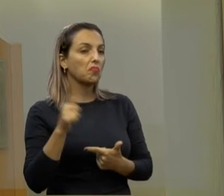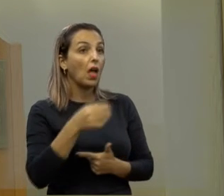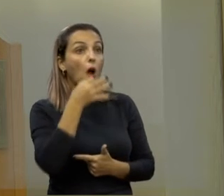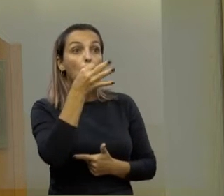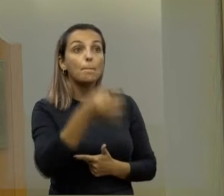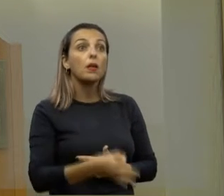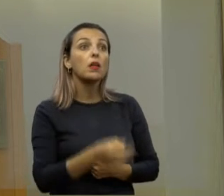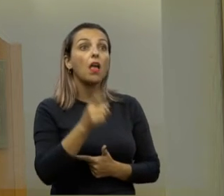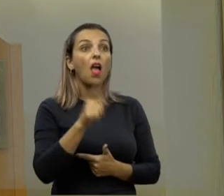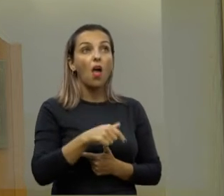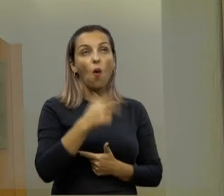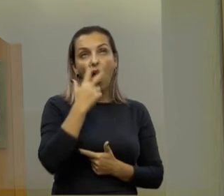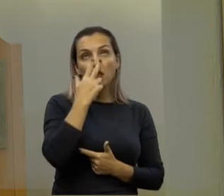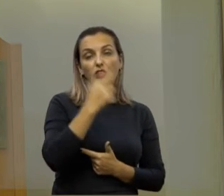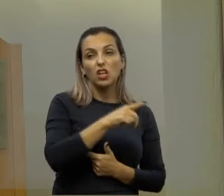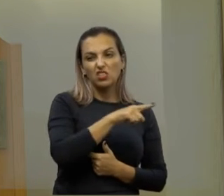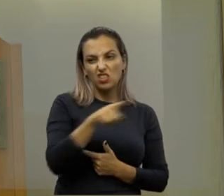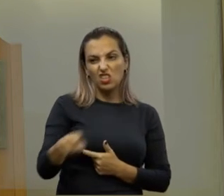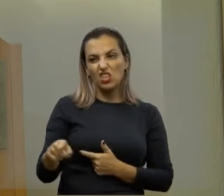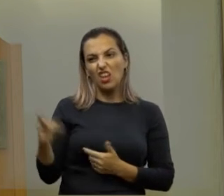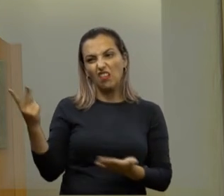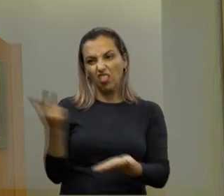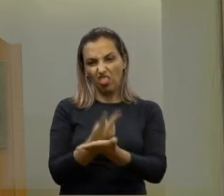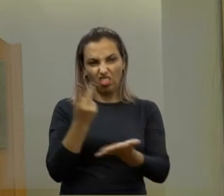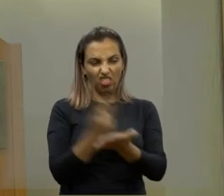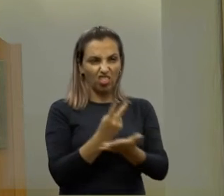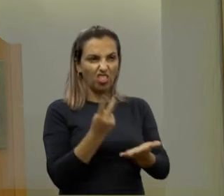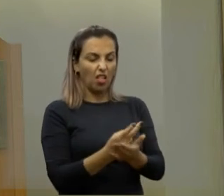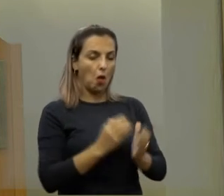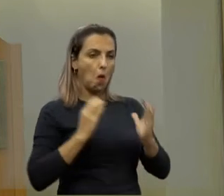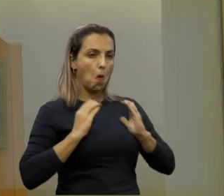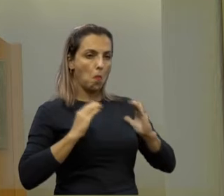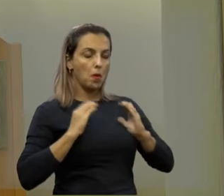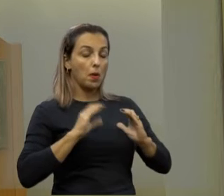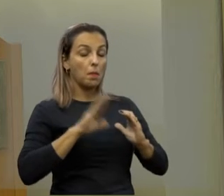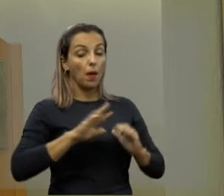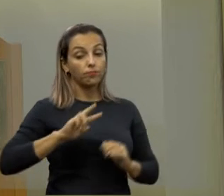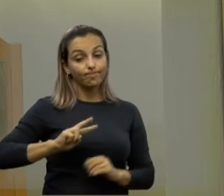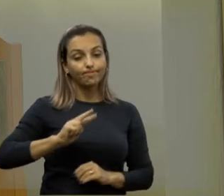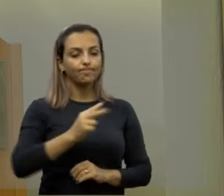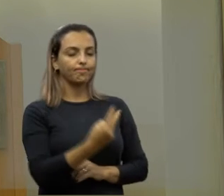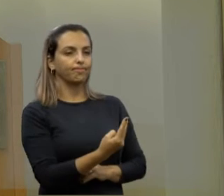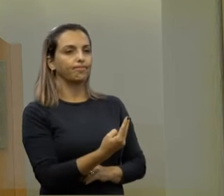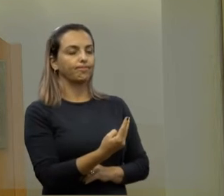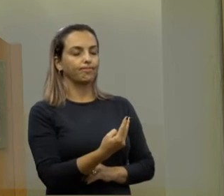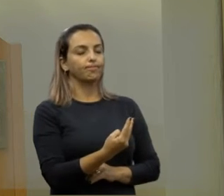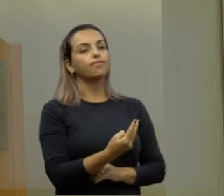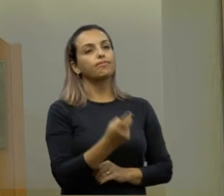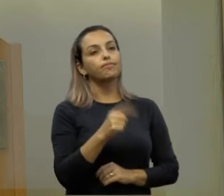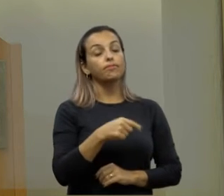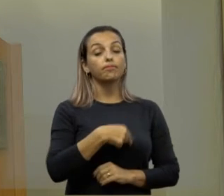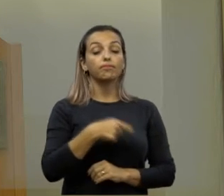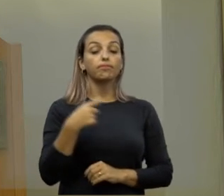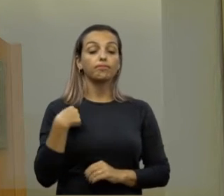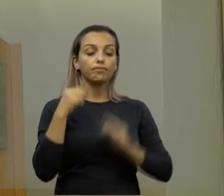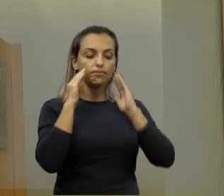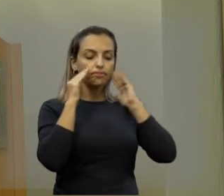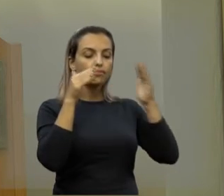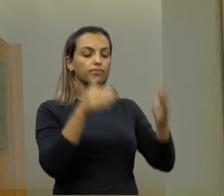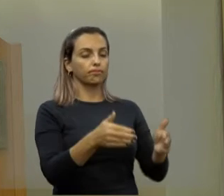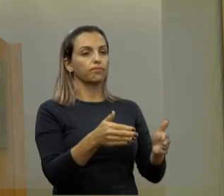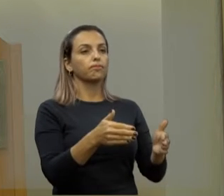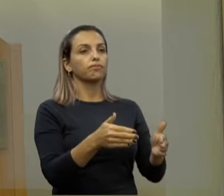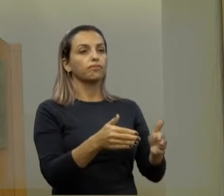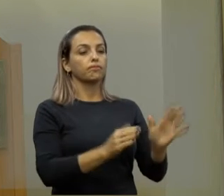todos eles são imprudentes né mas é um contrário e a gente quando se a tem na